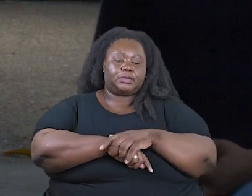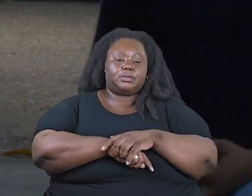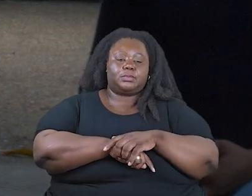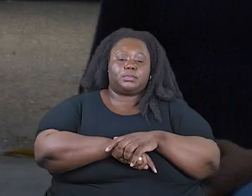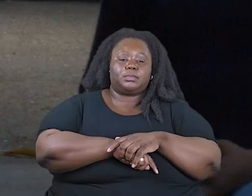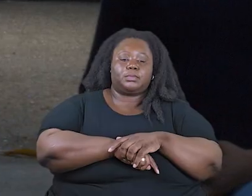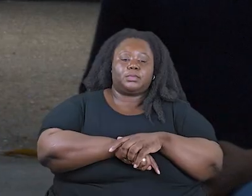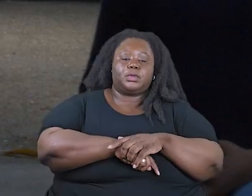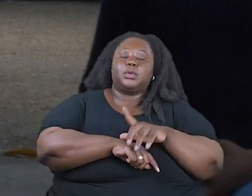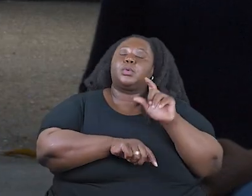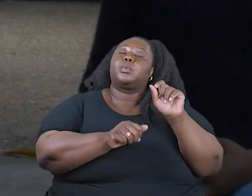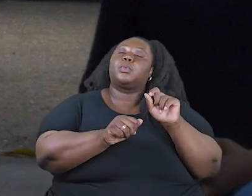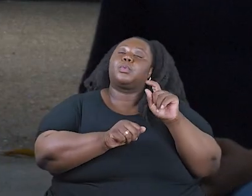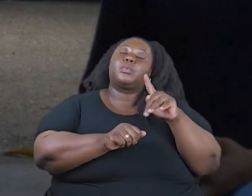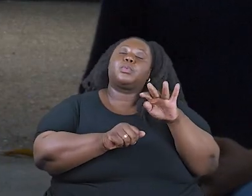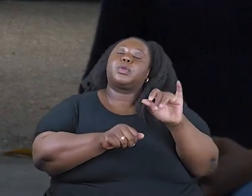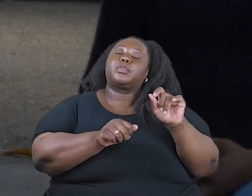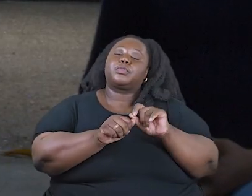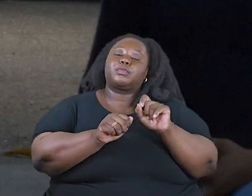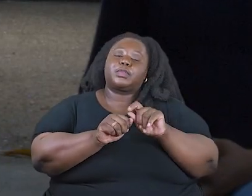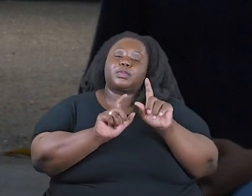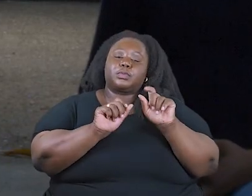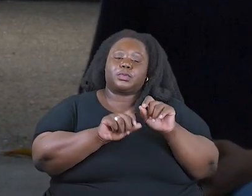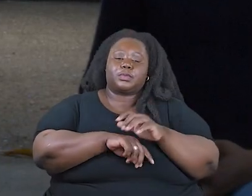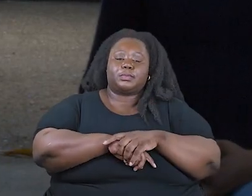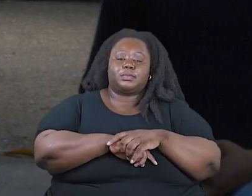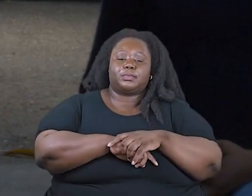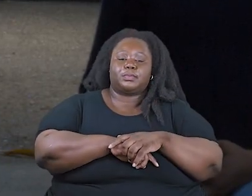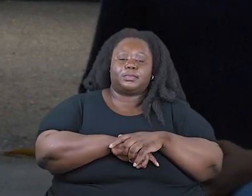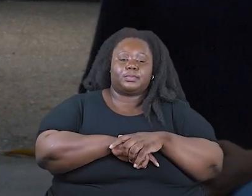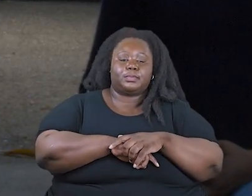alito. O que o Nelson Lerner fez?